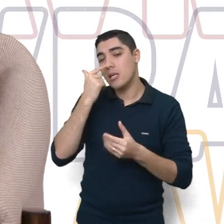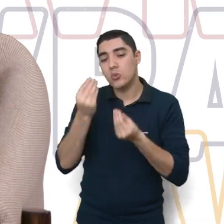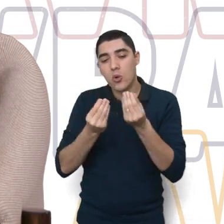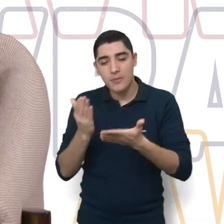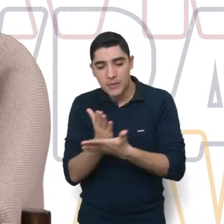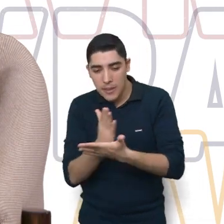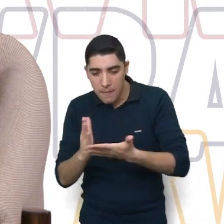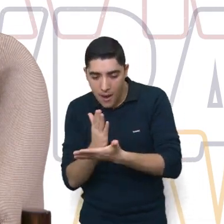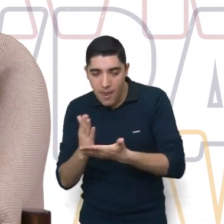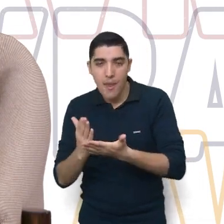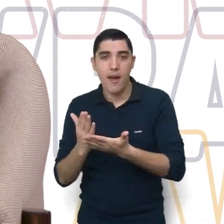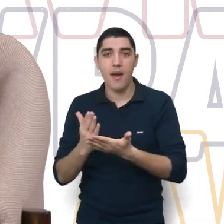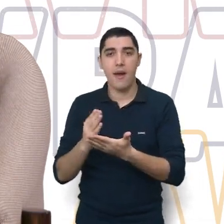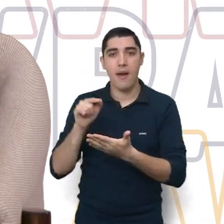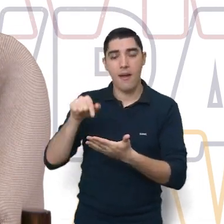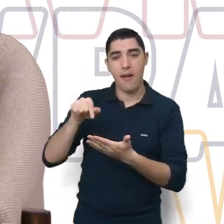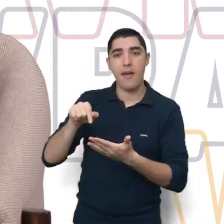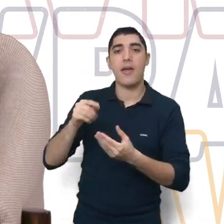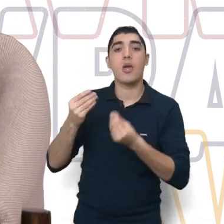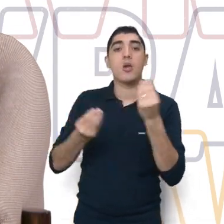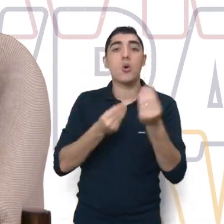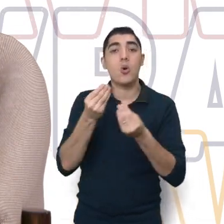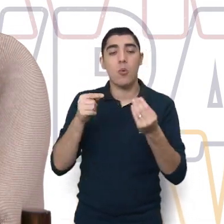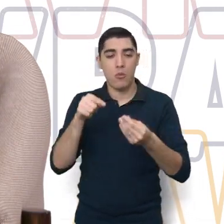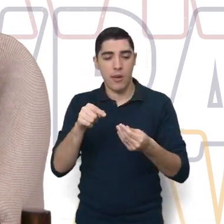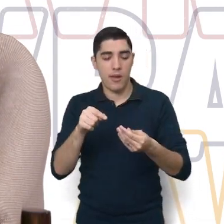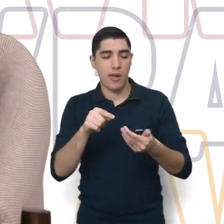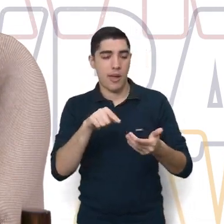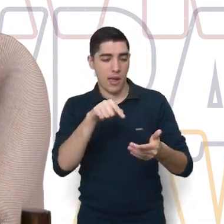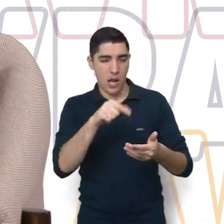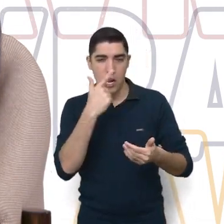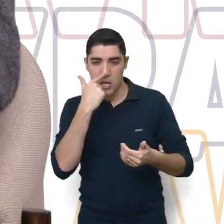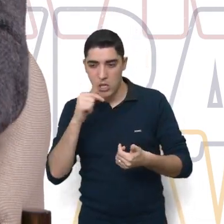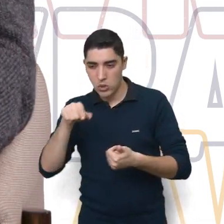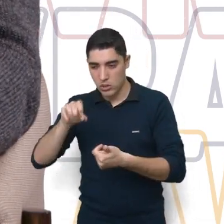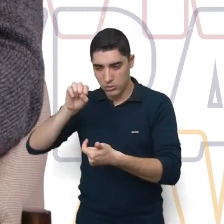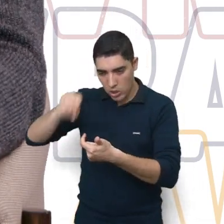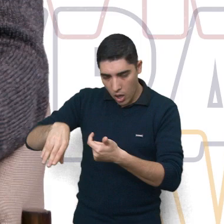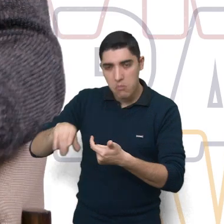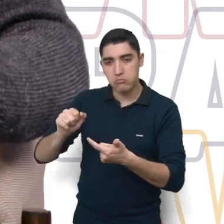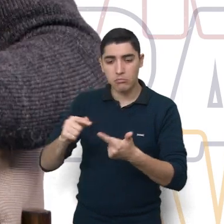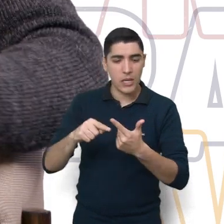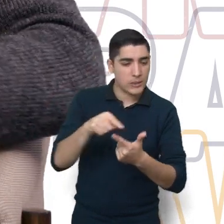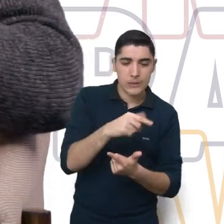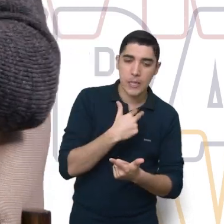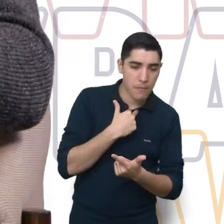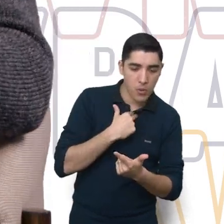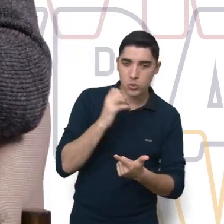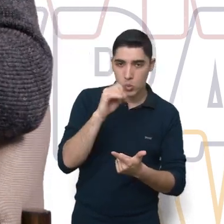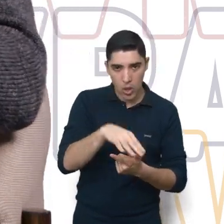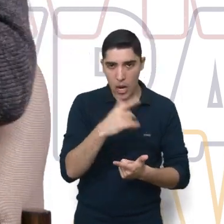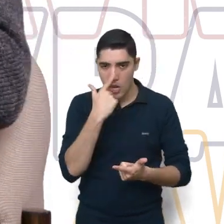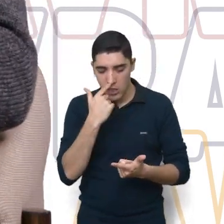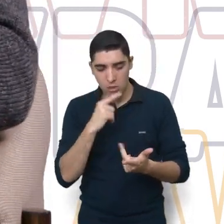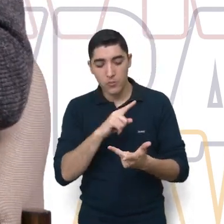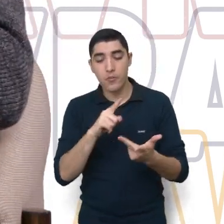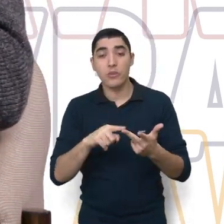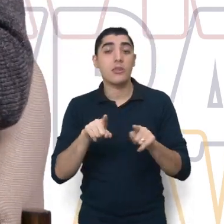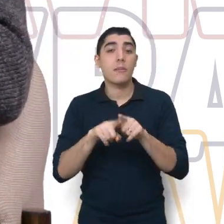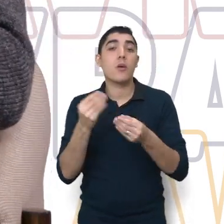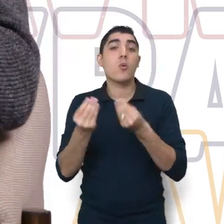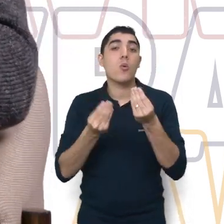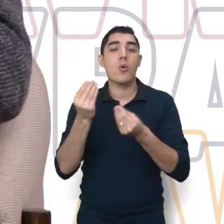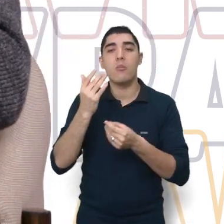separar o resíduo como separar o descartável no descartável fazer uma compostagem até mesmo uma mesma